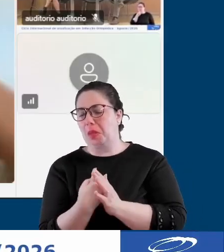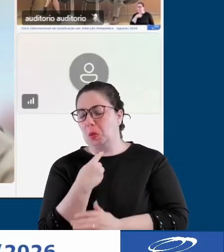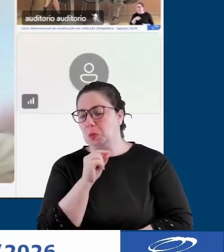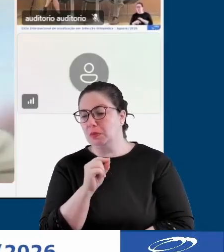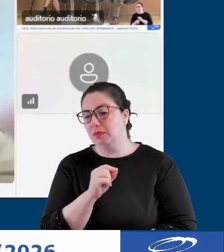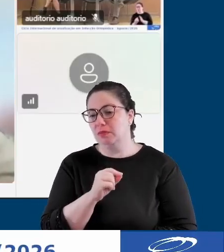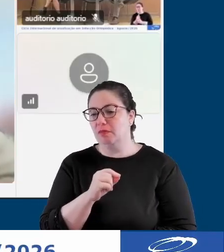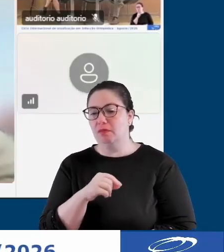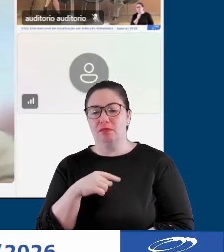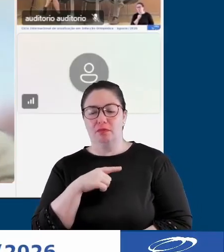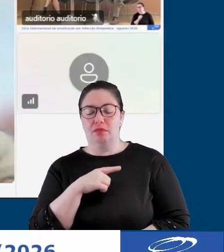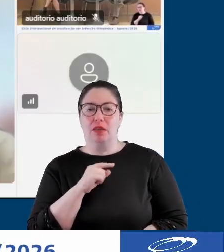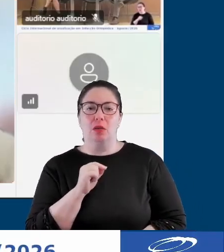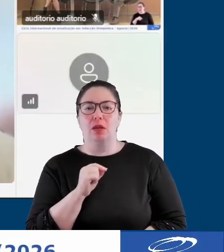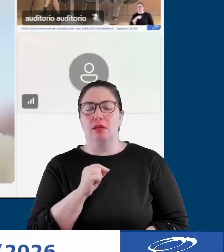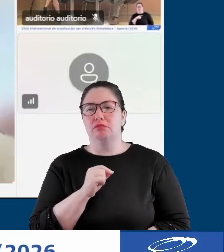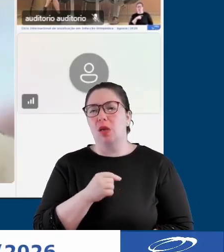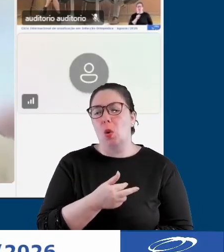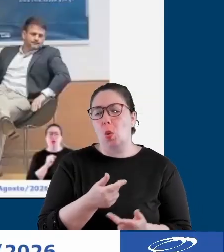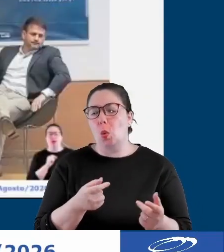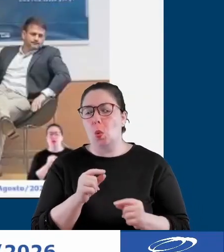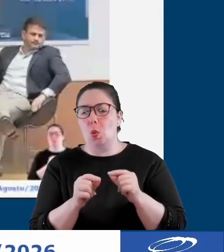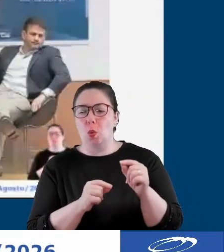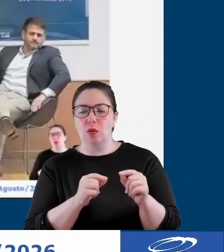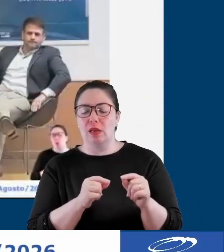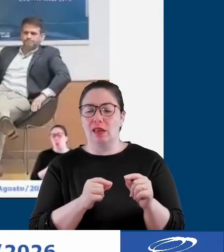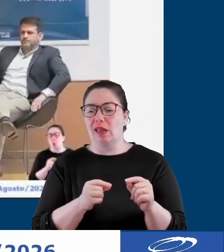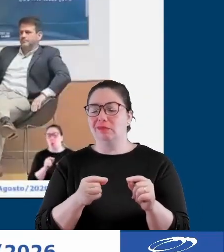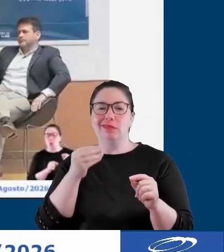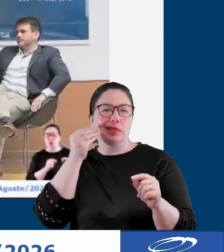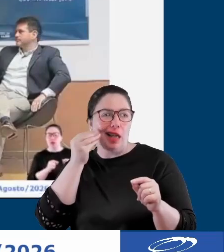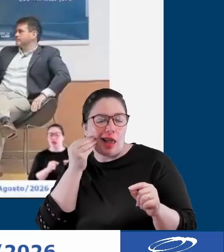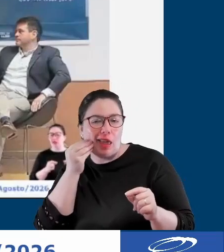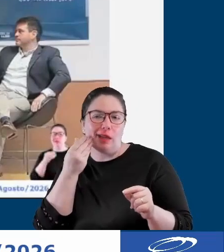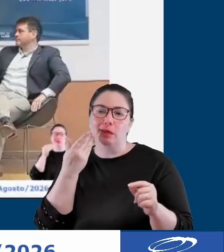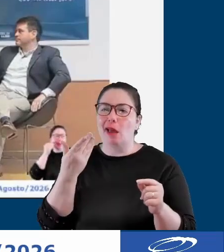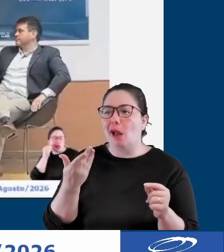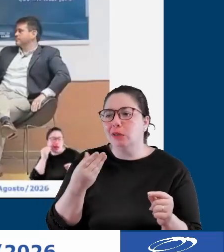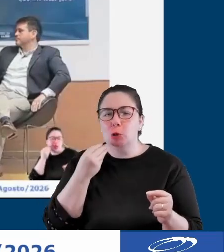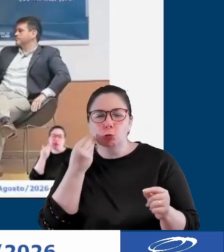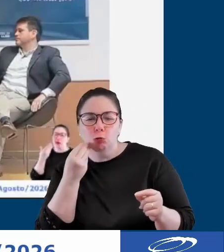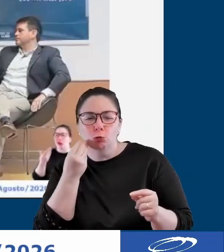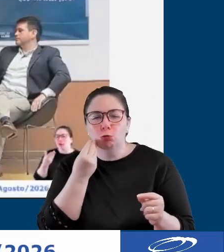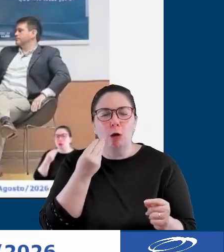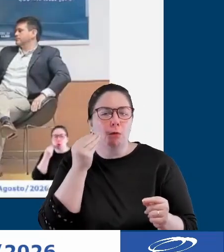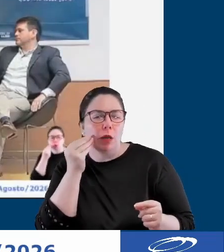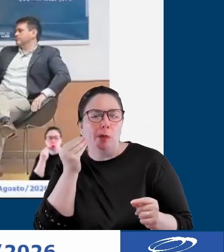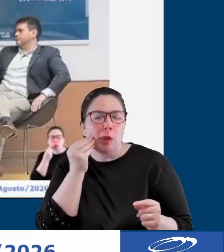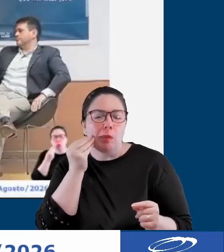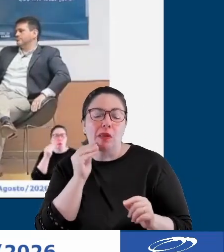são tentativa, experimentação, off-label, e existem as medidas que